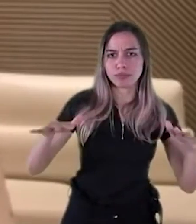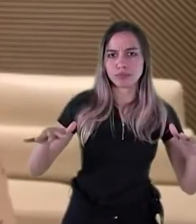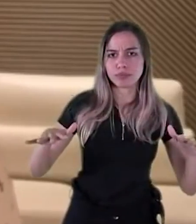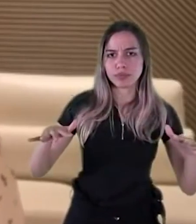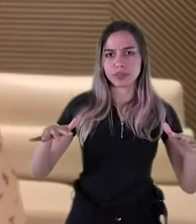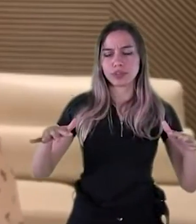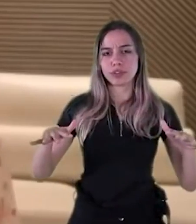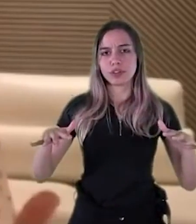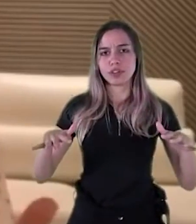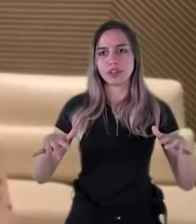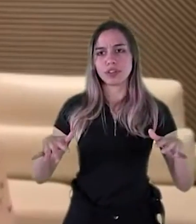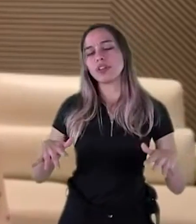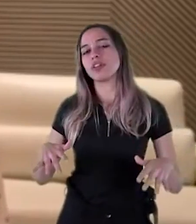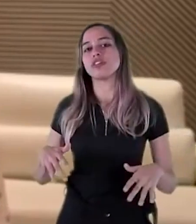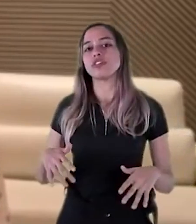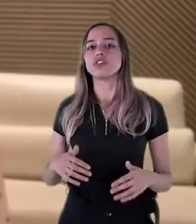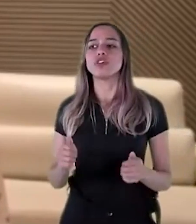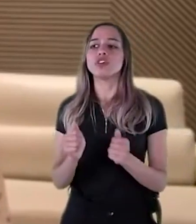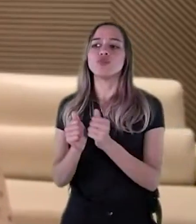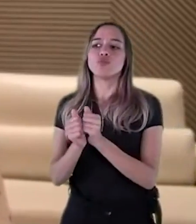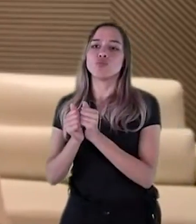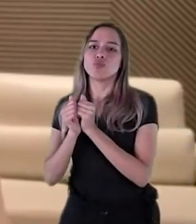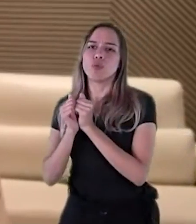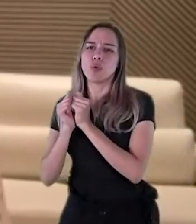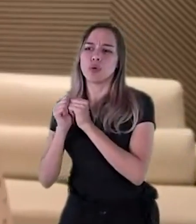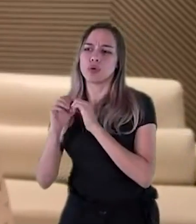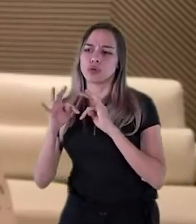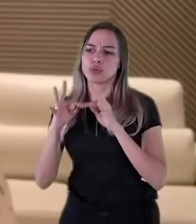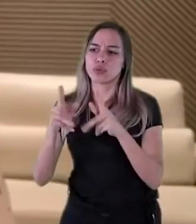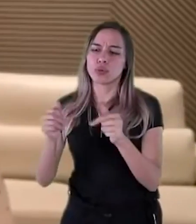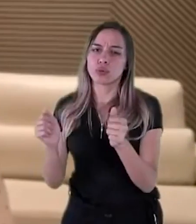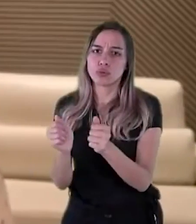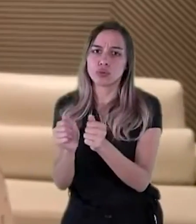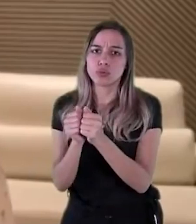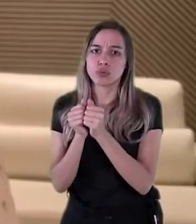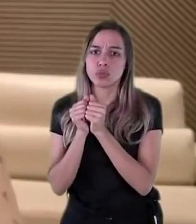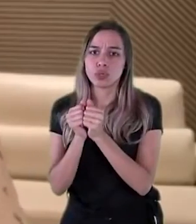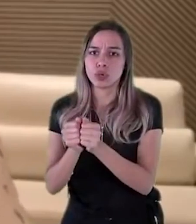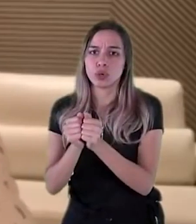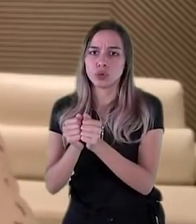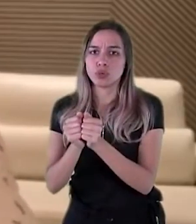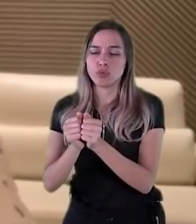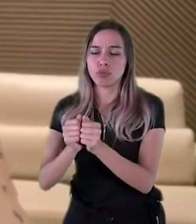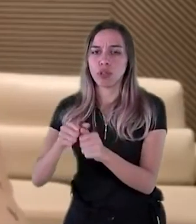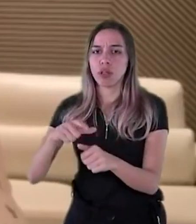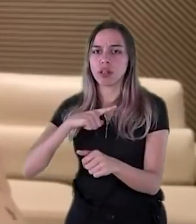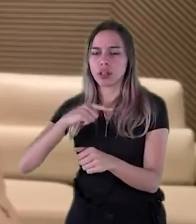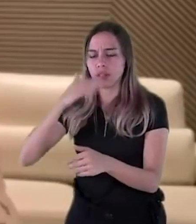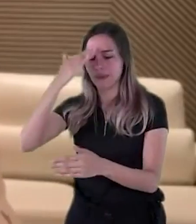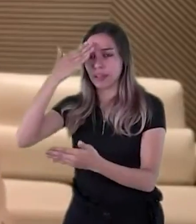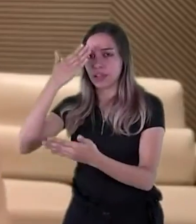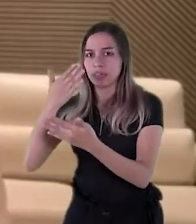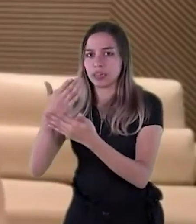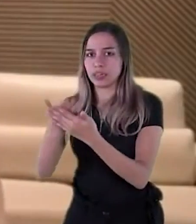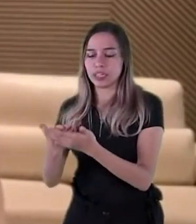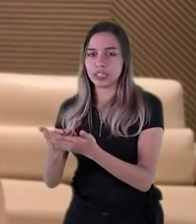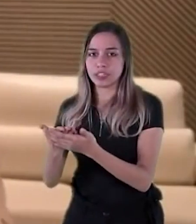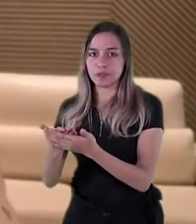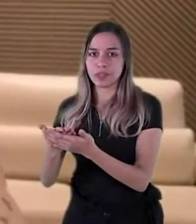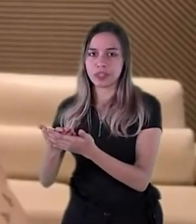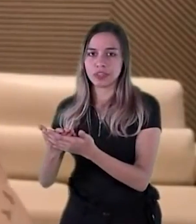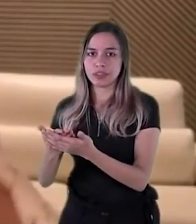deste caos? Não sei. Podemos ter essa esperança? Nós só poderemos